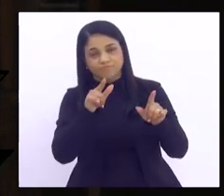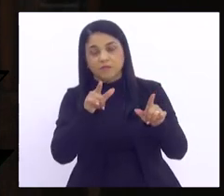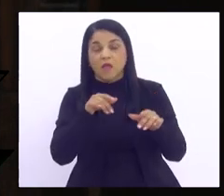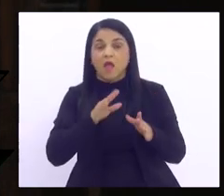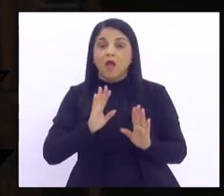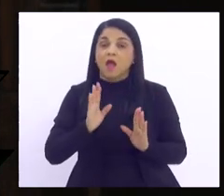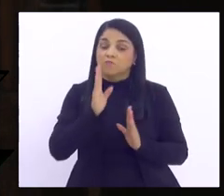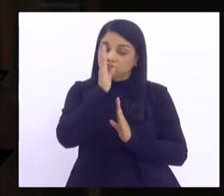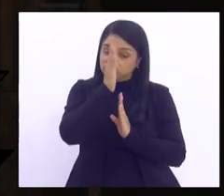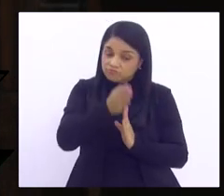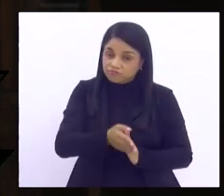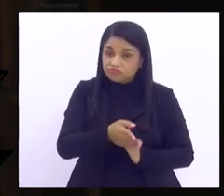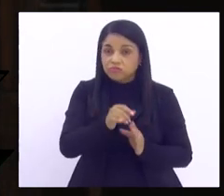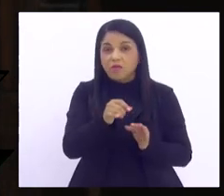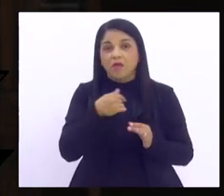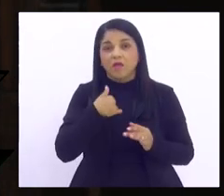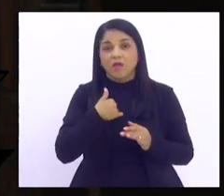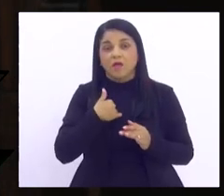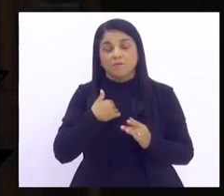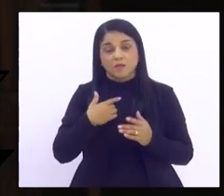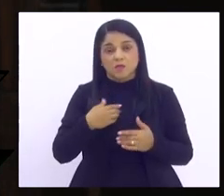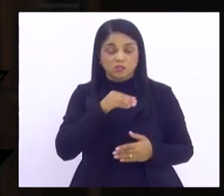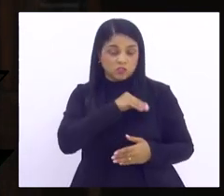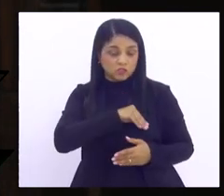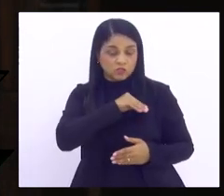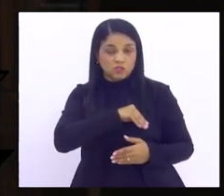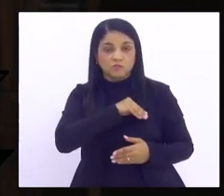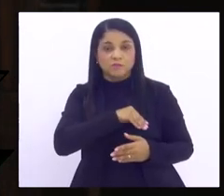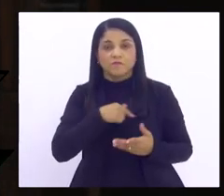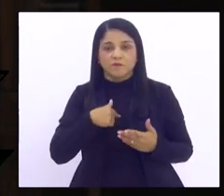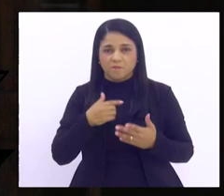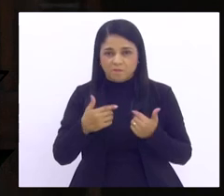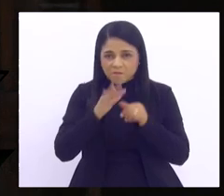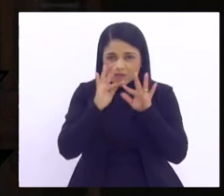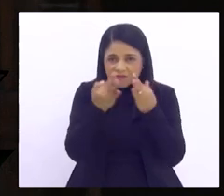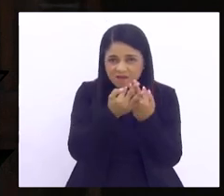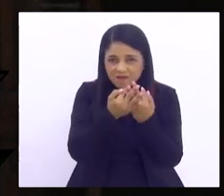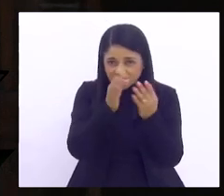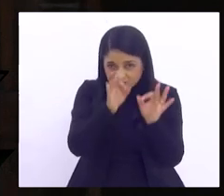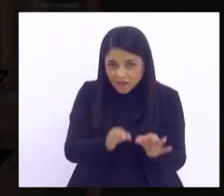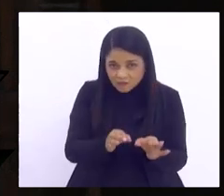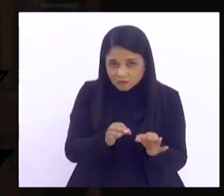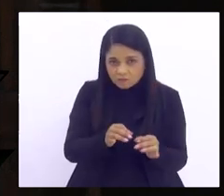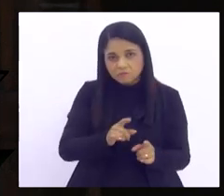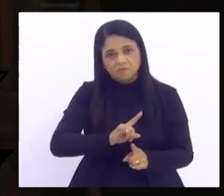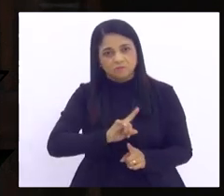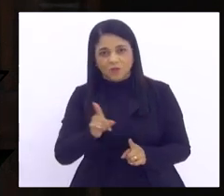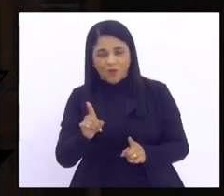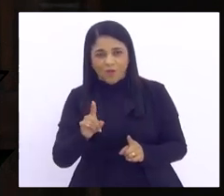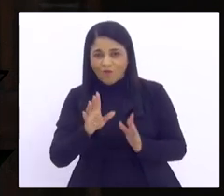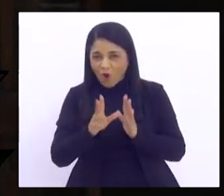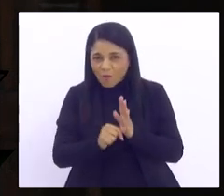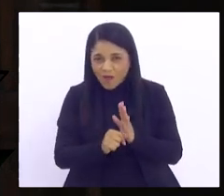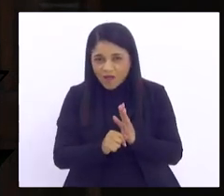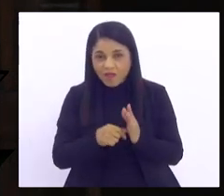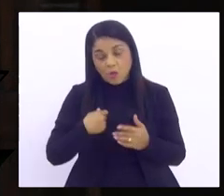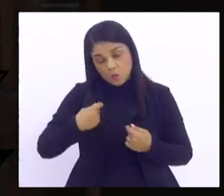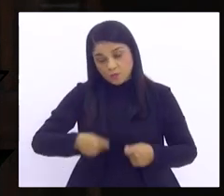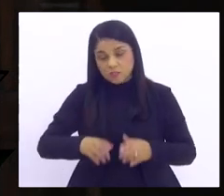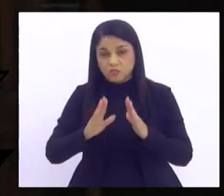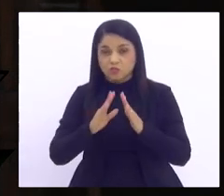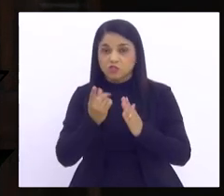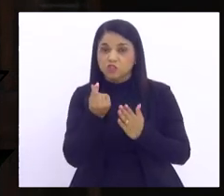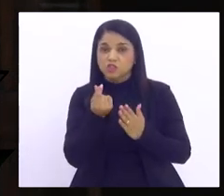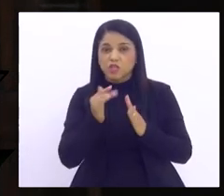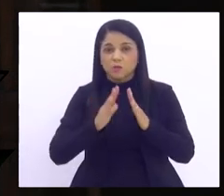honestos. Oh, o meu fim é sustentar minha família, então vou roubar. Não. Olha, o meu fim é eu estou precisando de dinheiro para a igreja, então vou